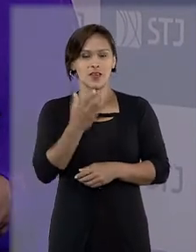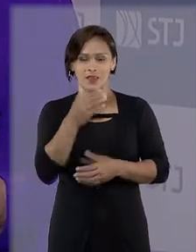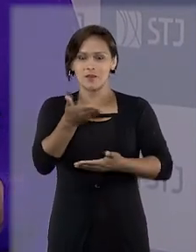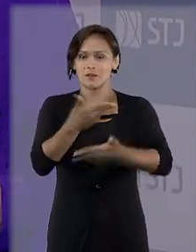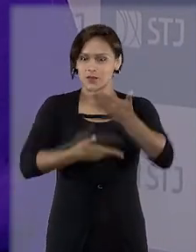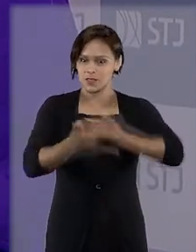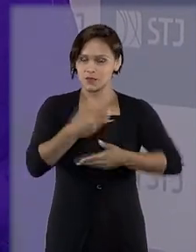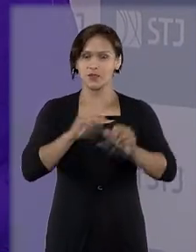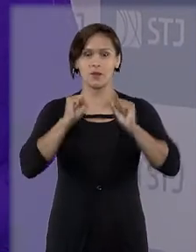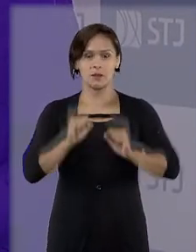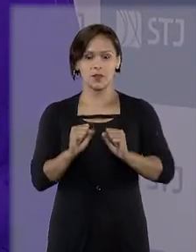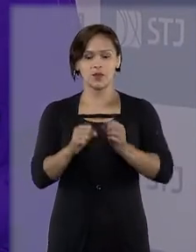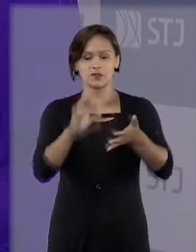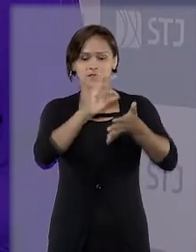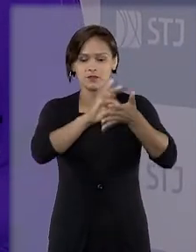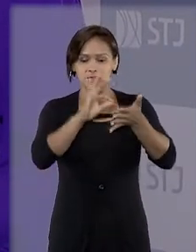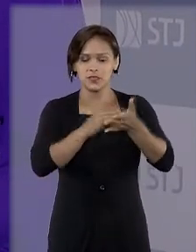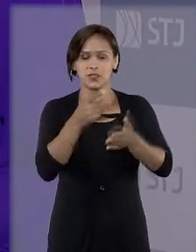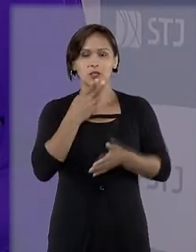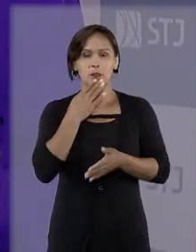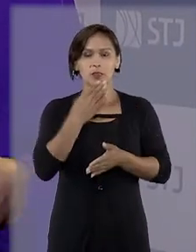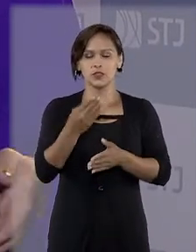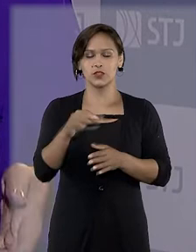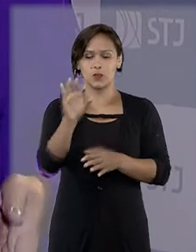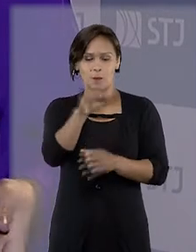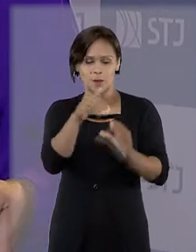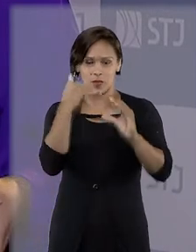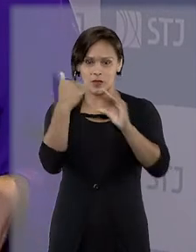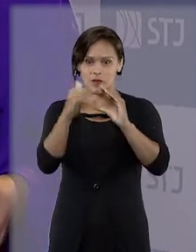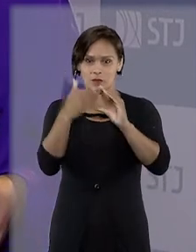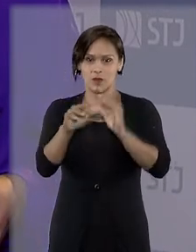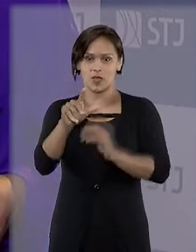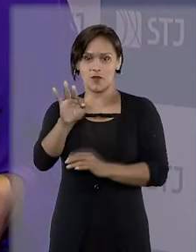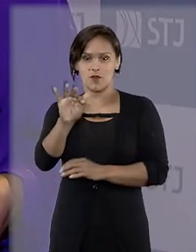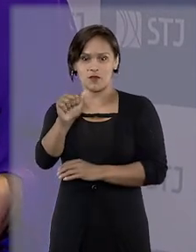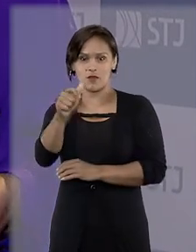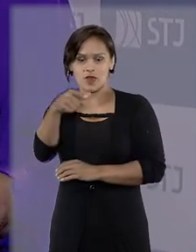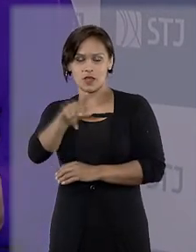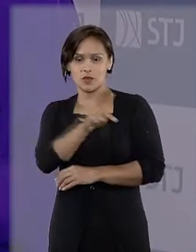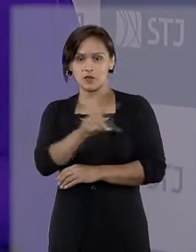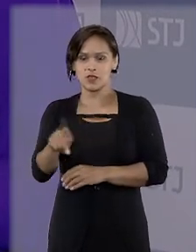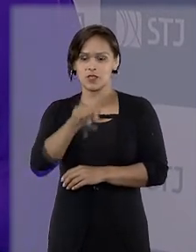quiser participar pode fazer a solicitação pelo e-mail